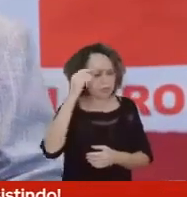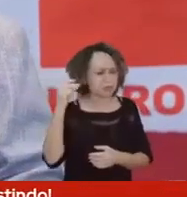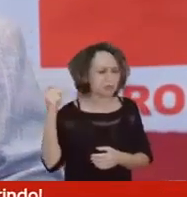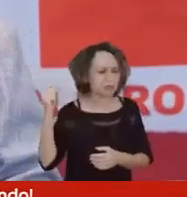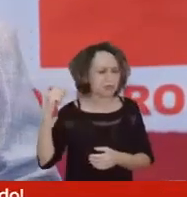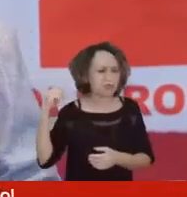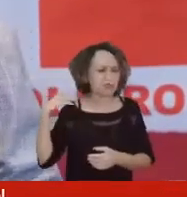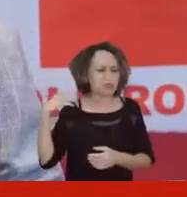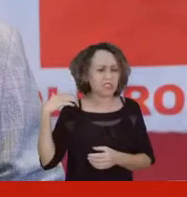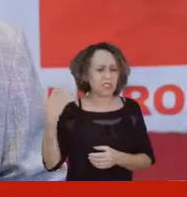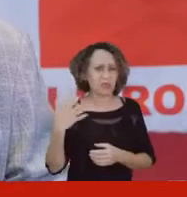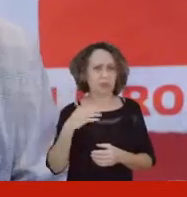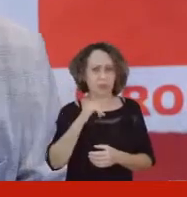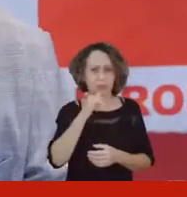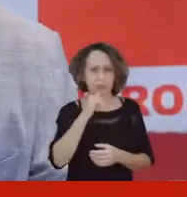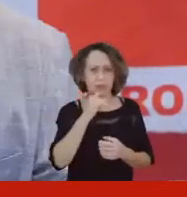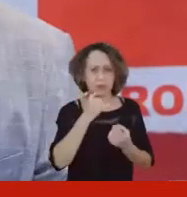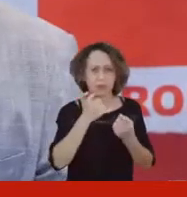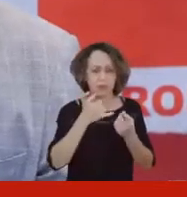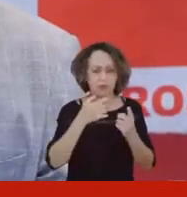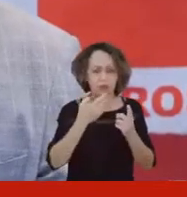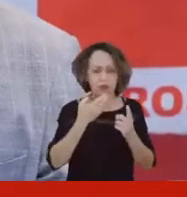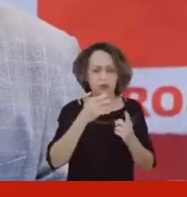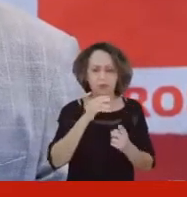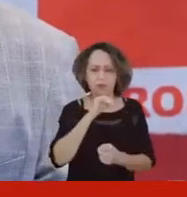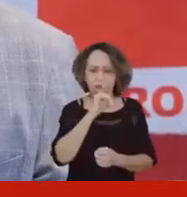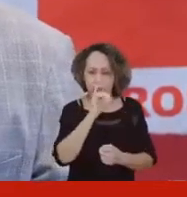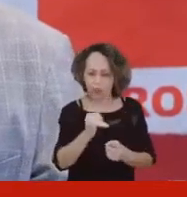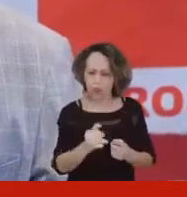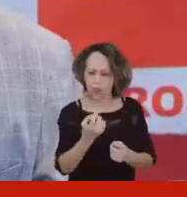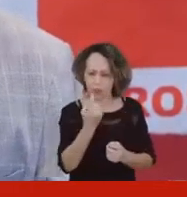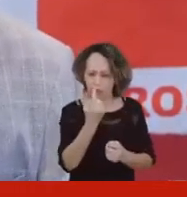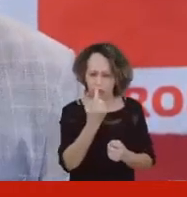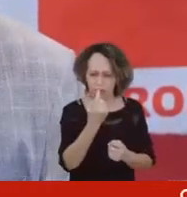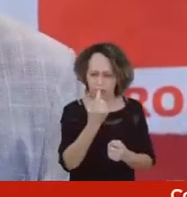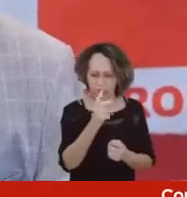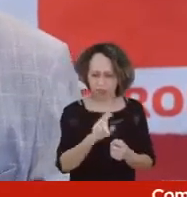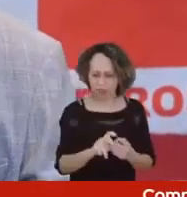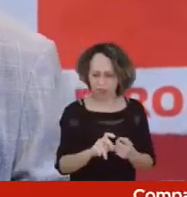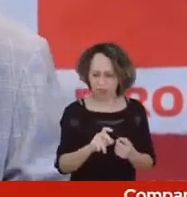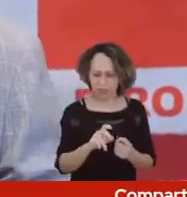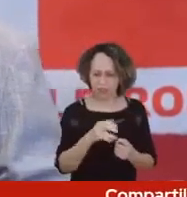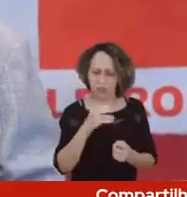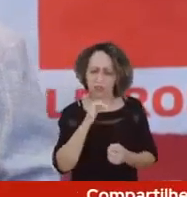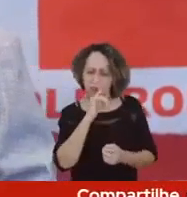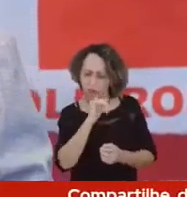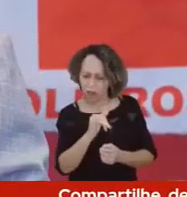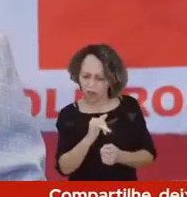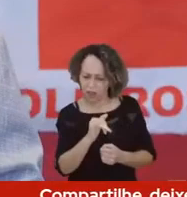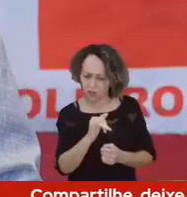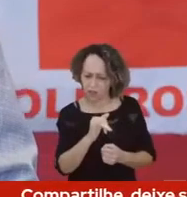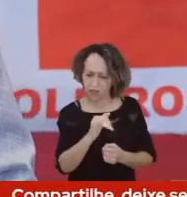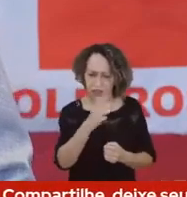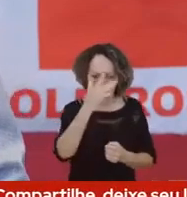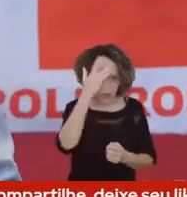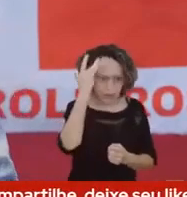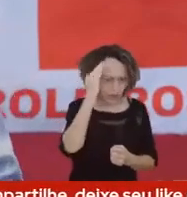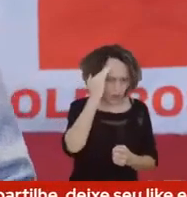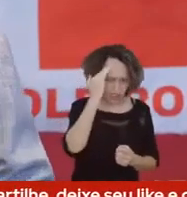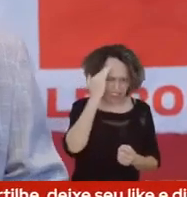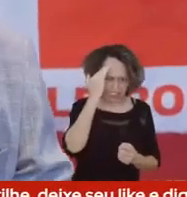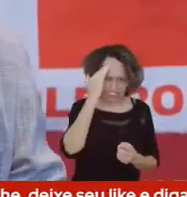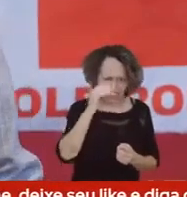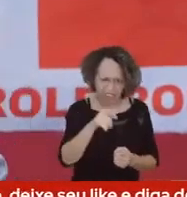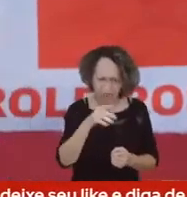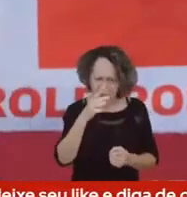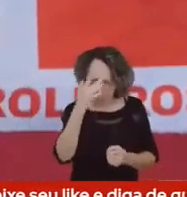vez e as pessoas não entendem, é porque as pessoas são burras. Quando você fala